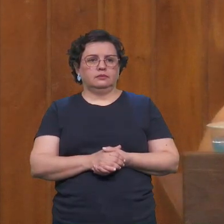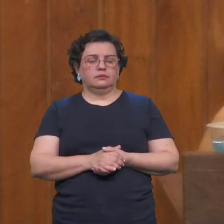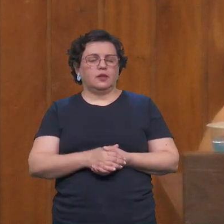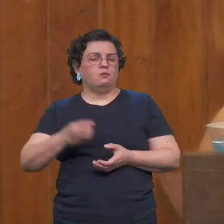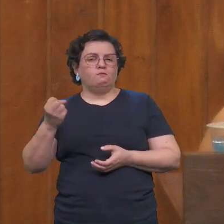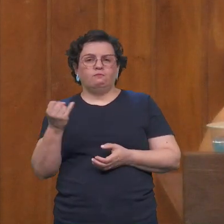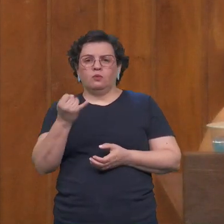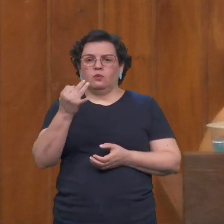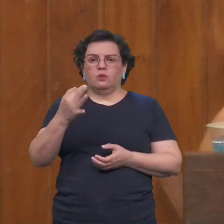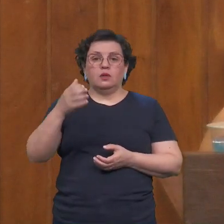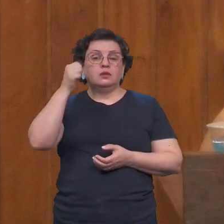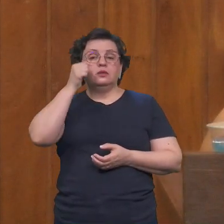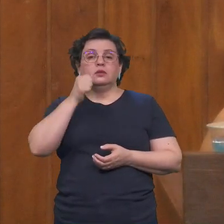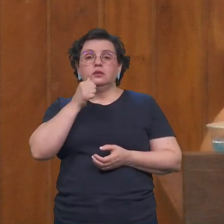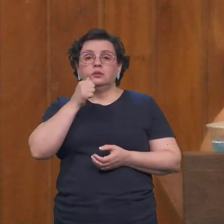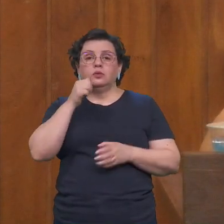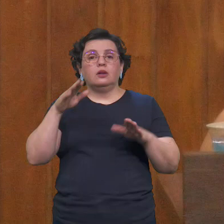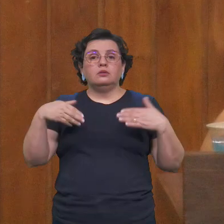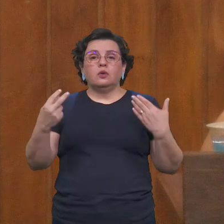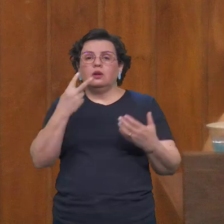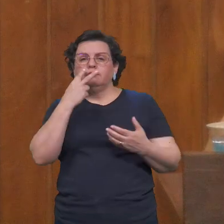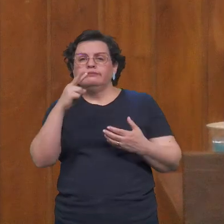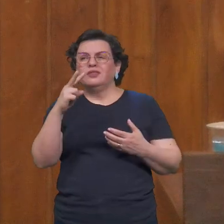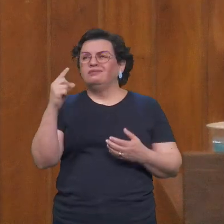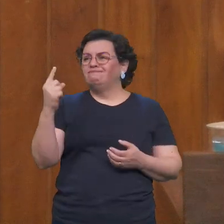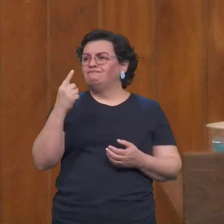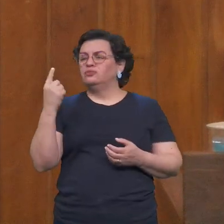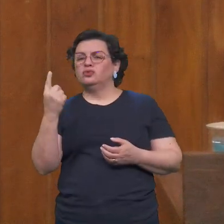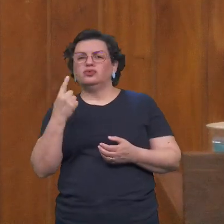Quantas mulheres, ao se verem sozinha,